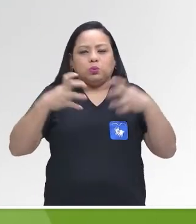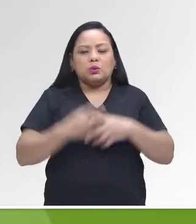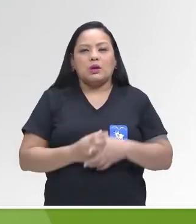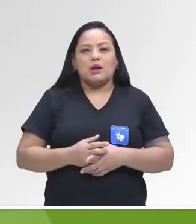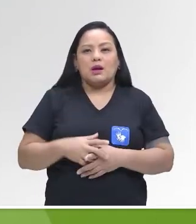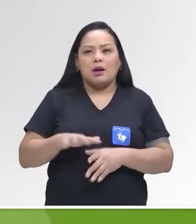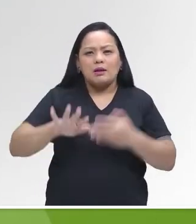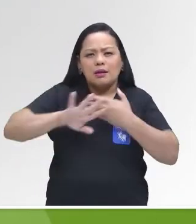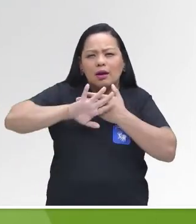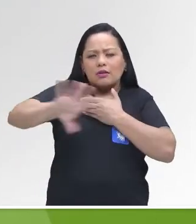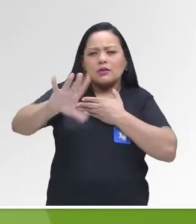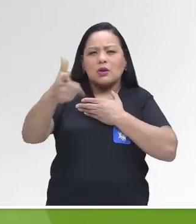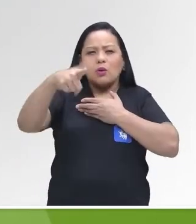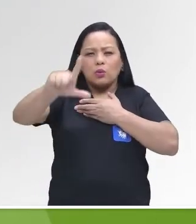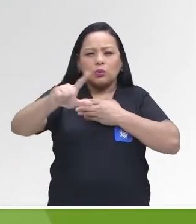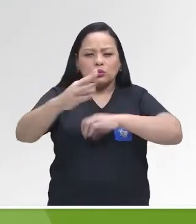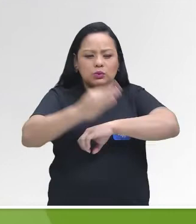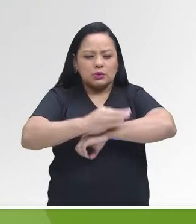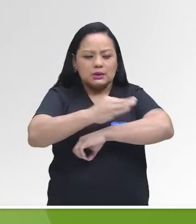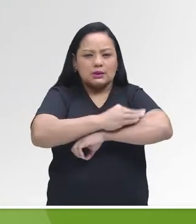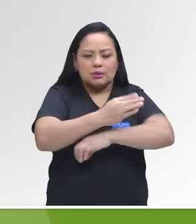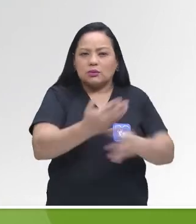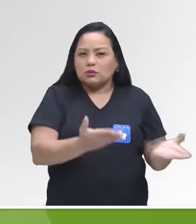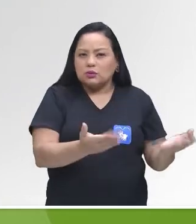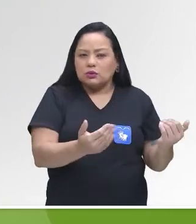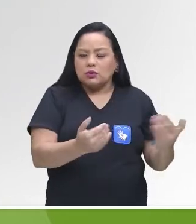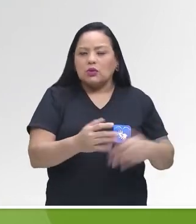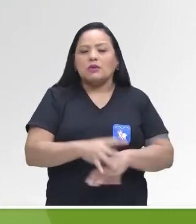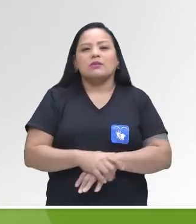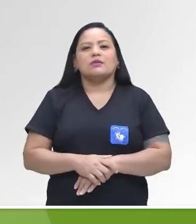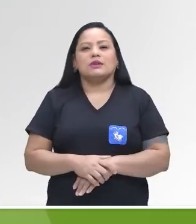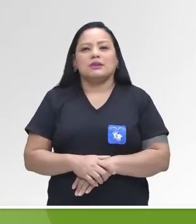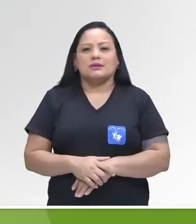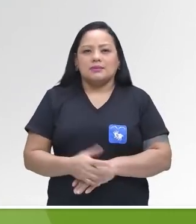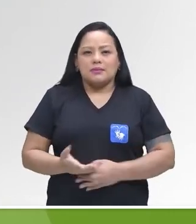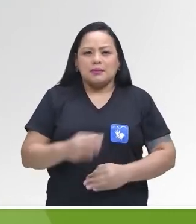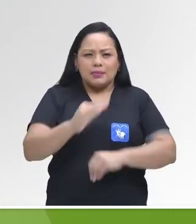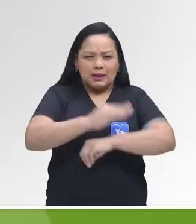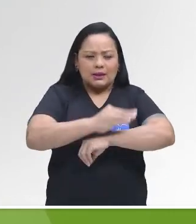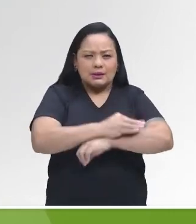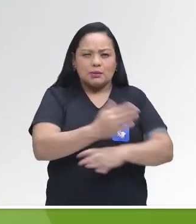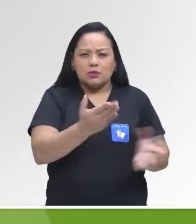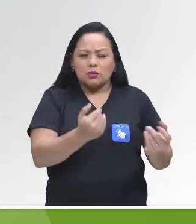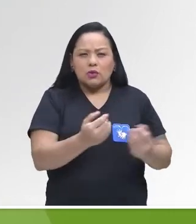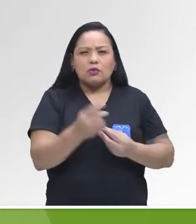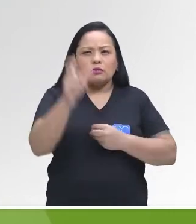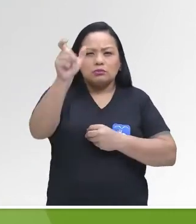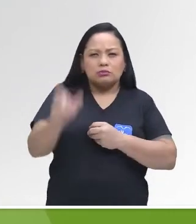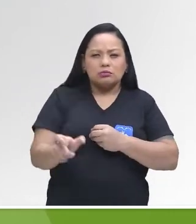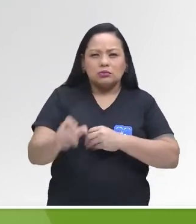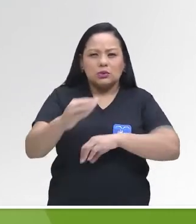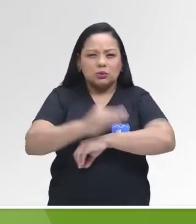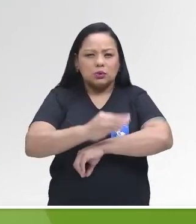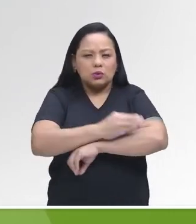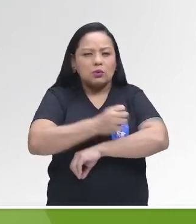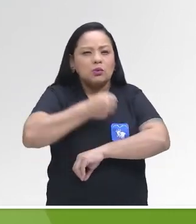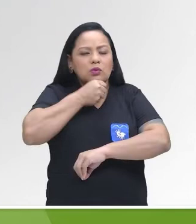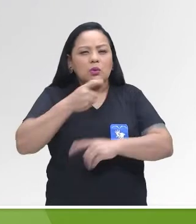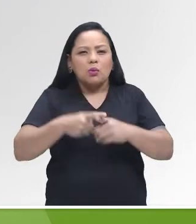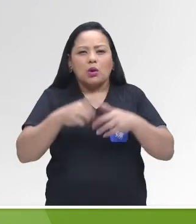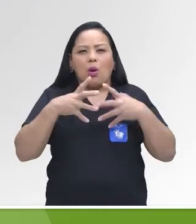assustar os sapos mais jovens, tá? Então, se esse sapo mais jovem reconhece esse sapo mais velho por conta ali do seu